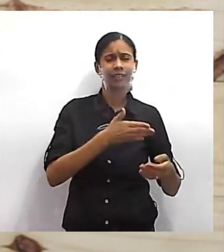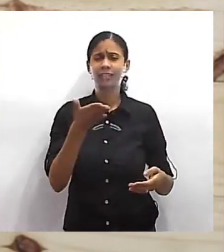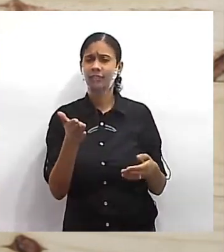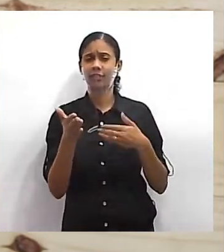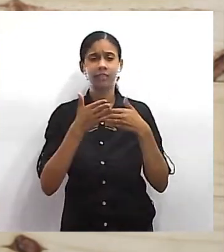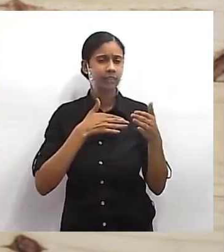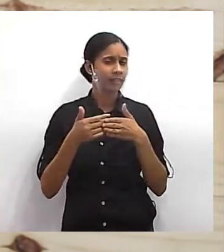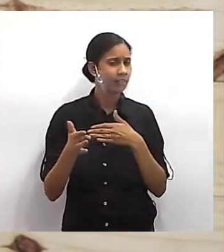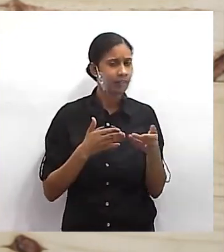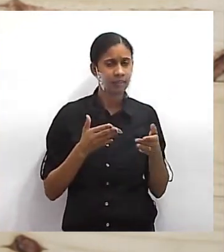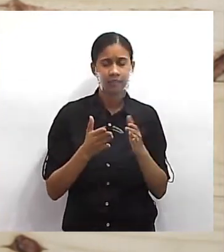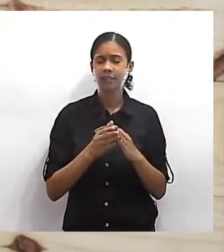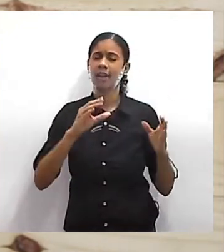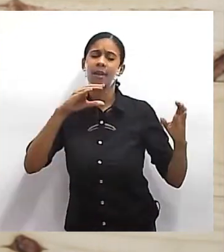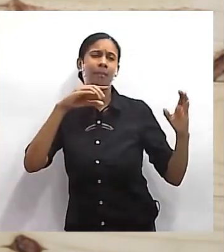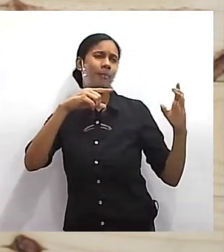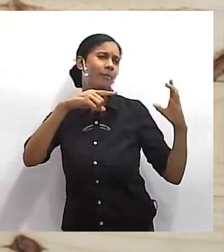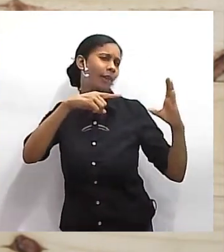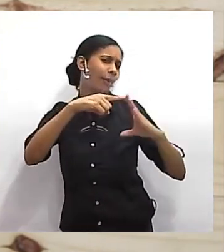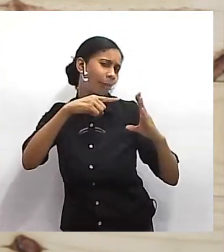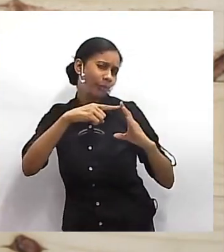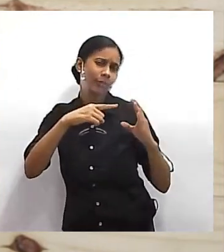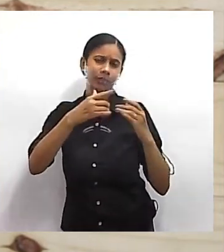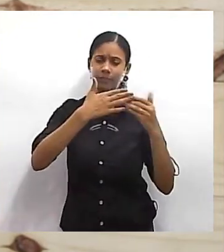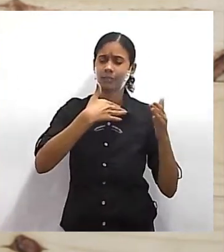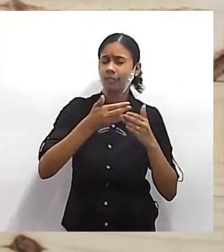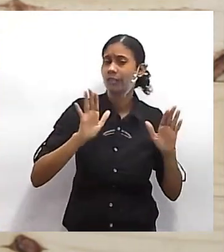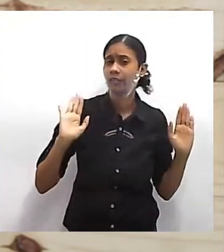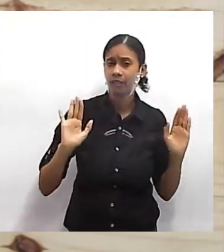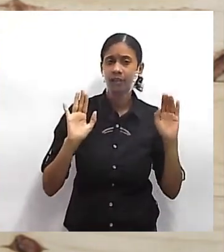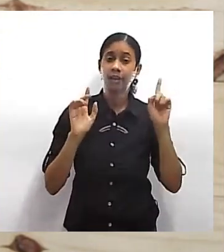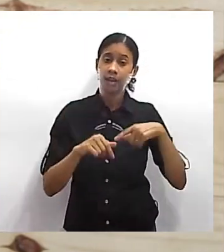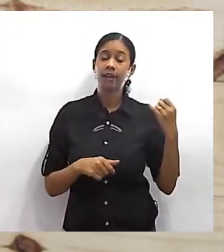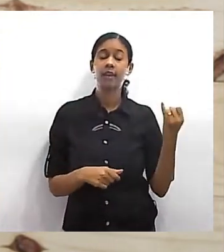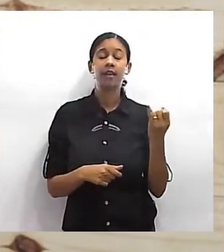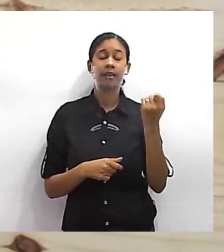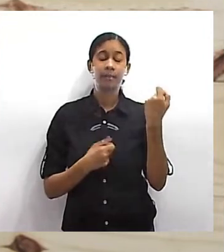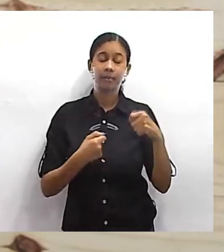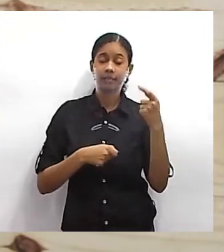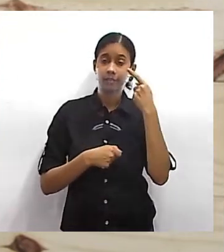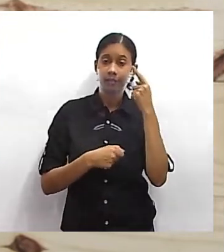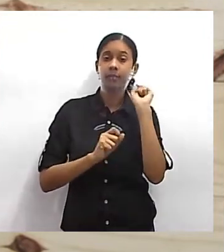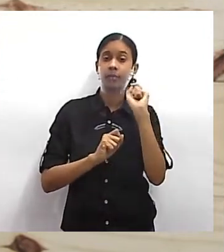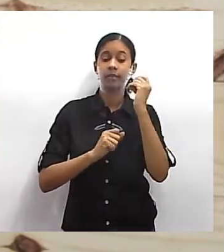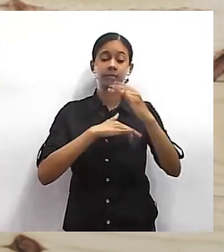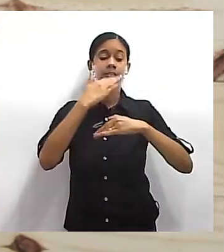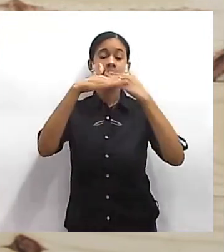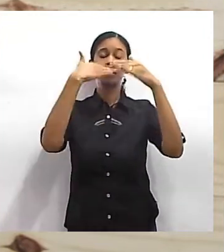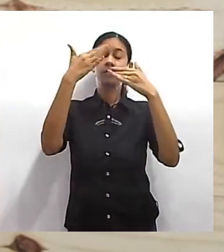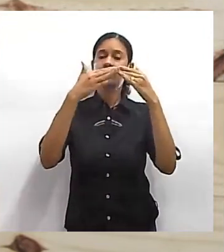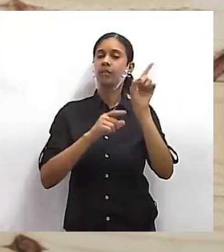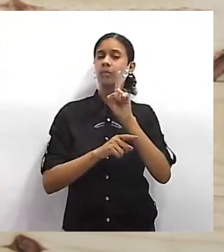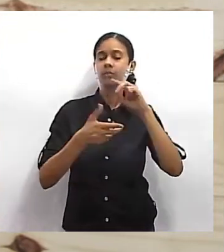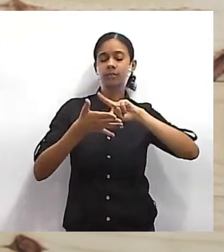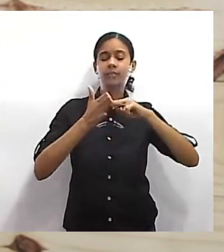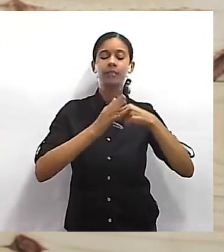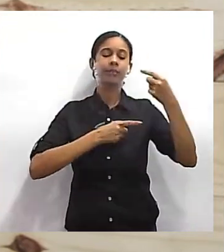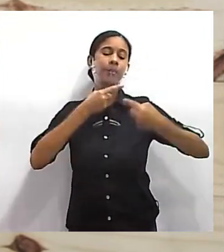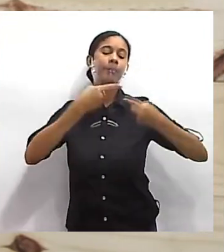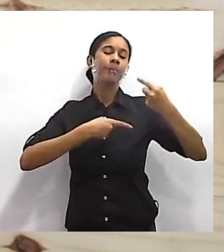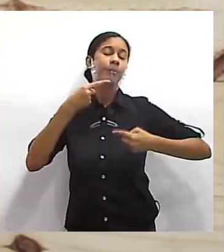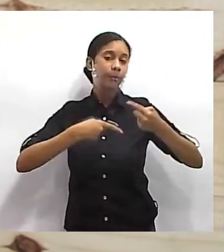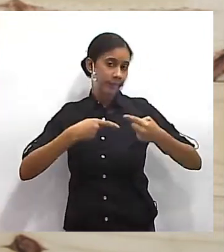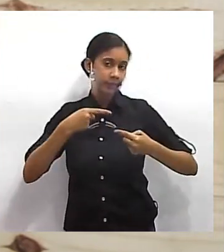socialista ou conversa de comunista, isso é questão de desenvolvimento, gente, não tem nada a ver com partido político. Nenhum